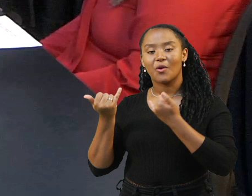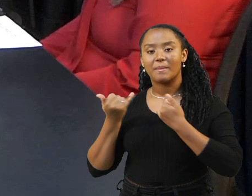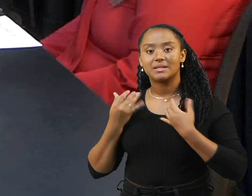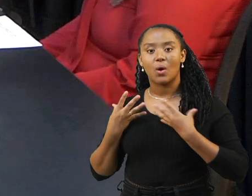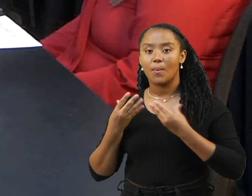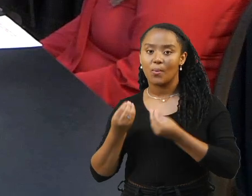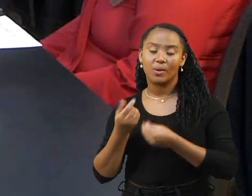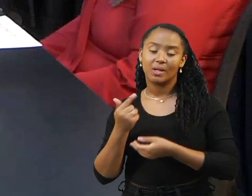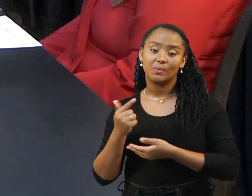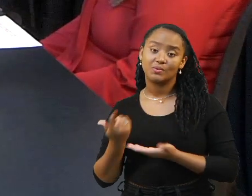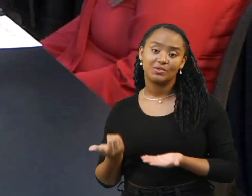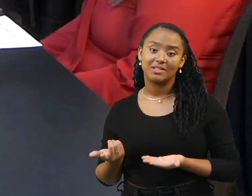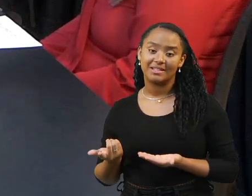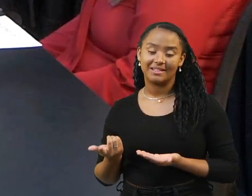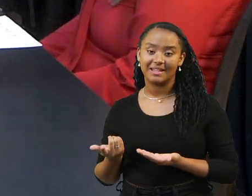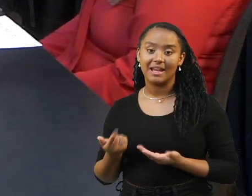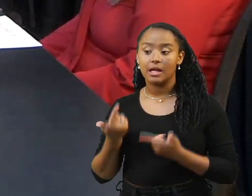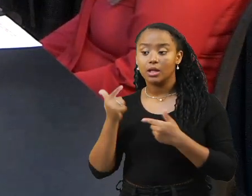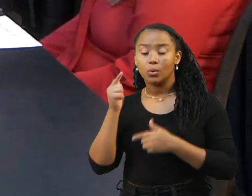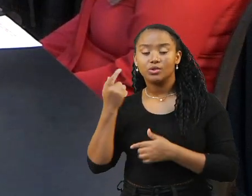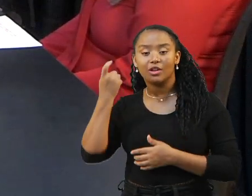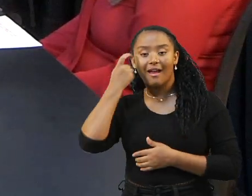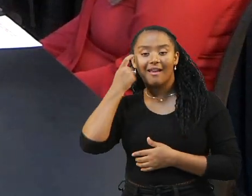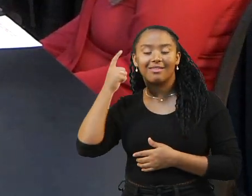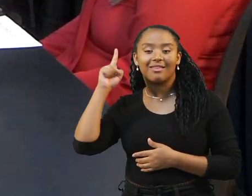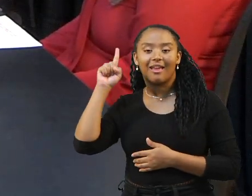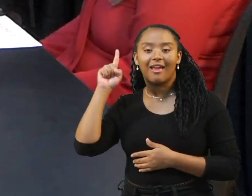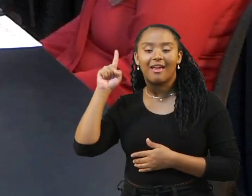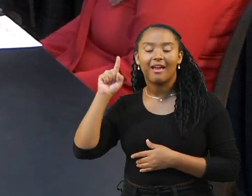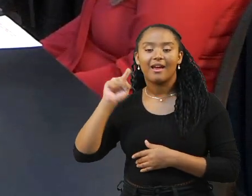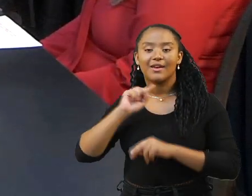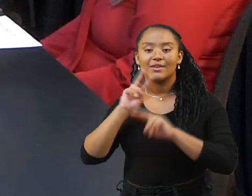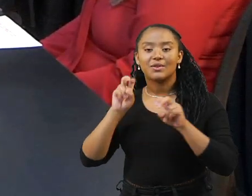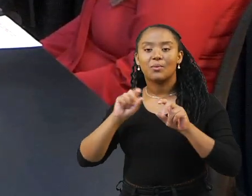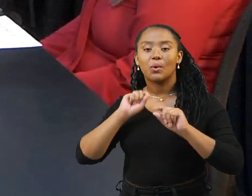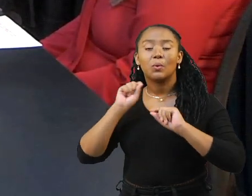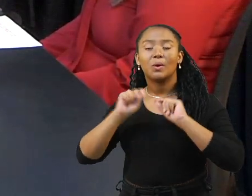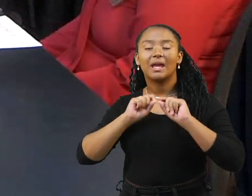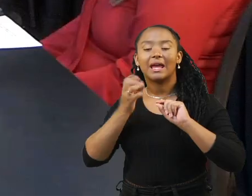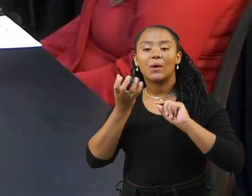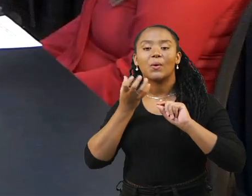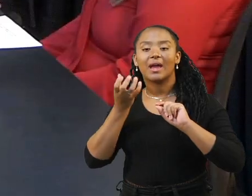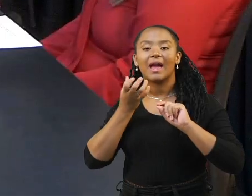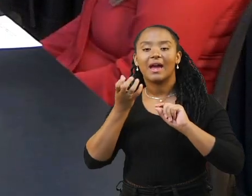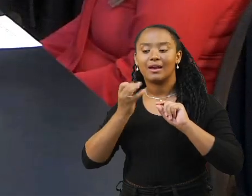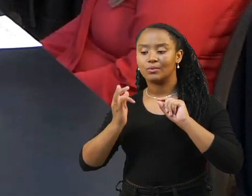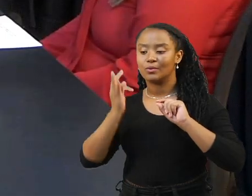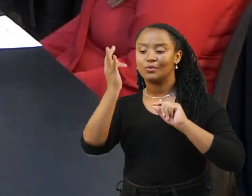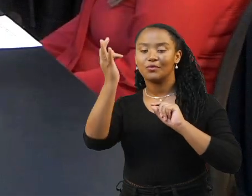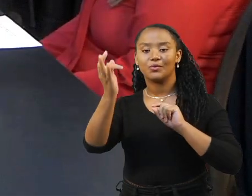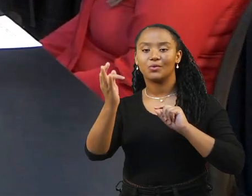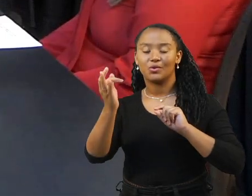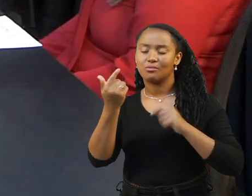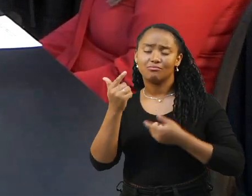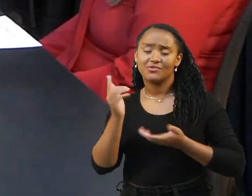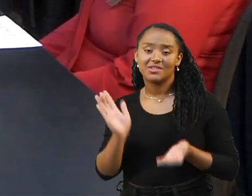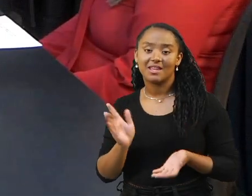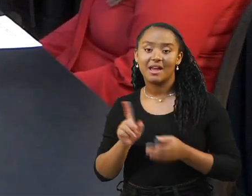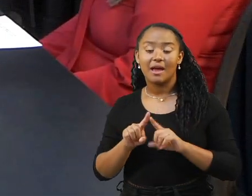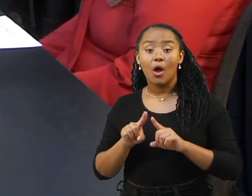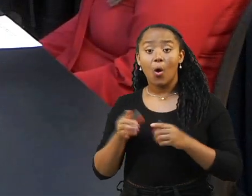muitas informações. A gente não tinha essa ideia do que eu quero ser,